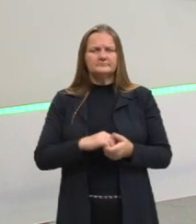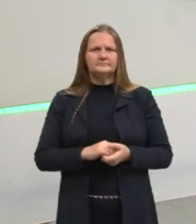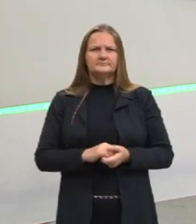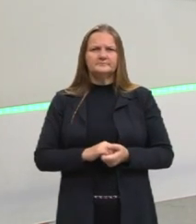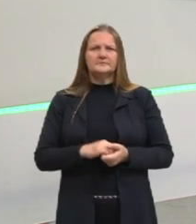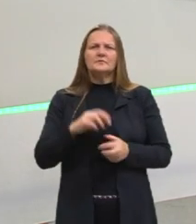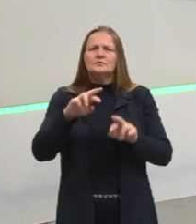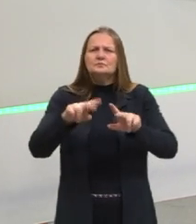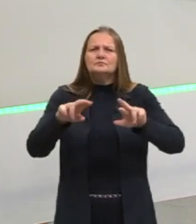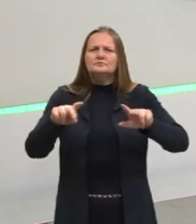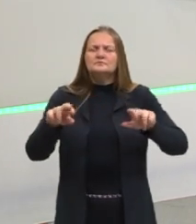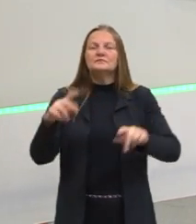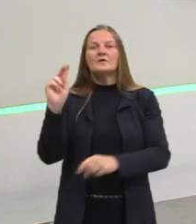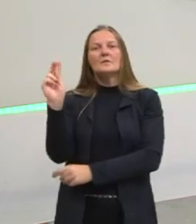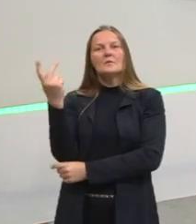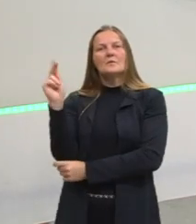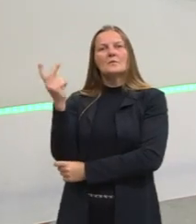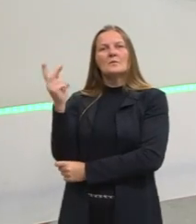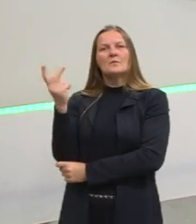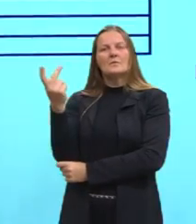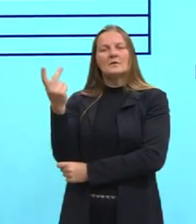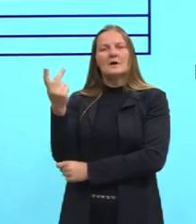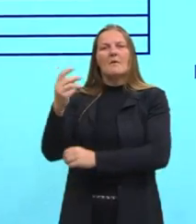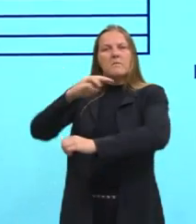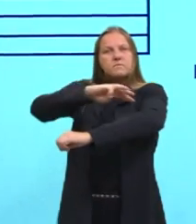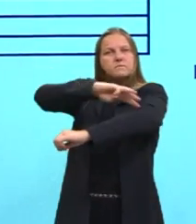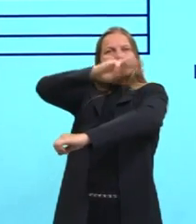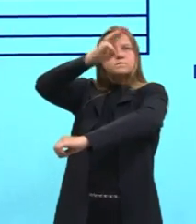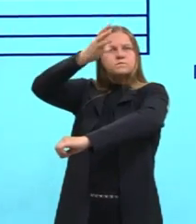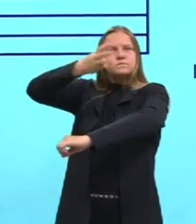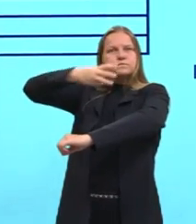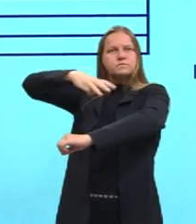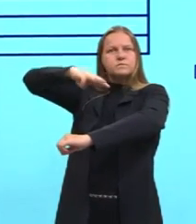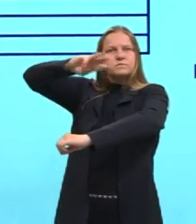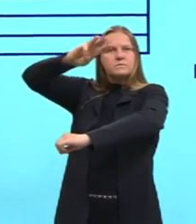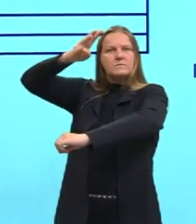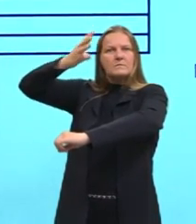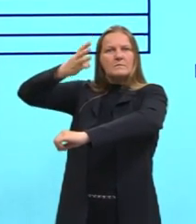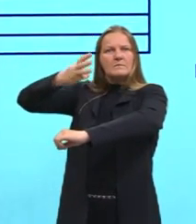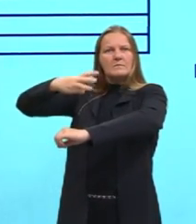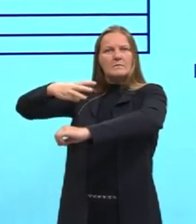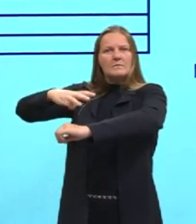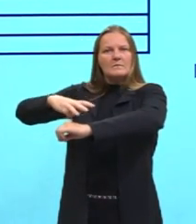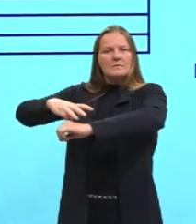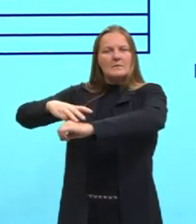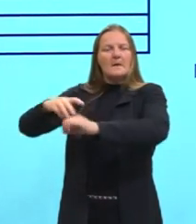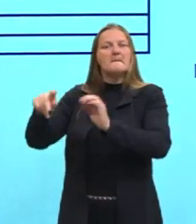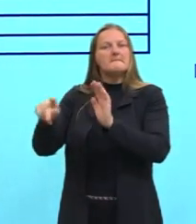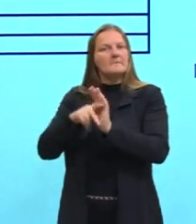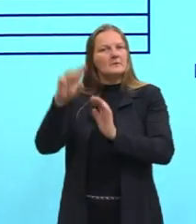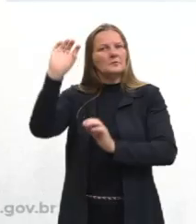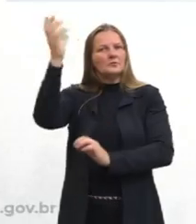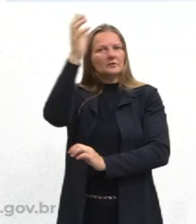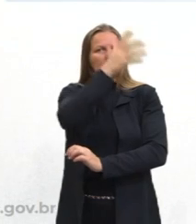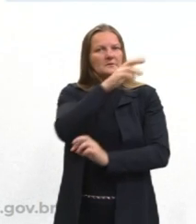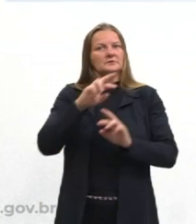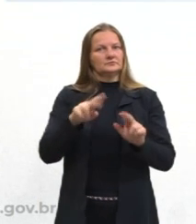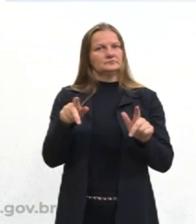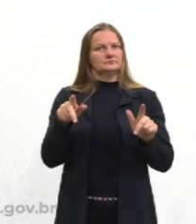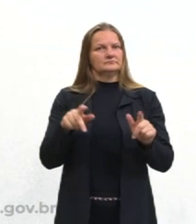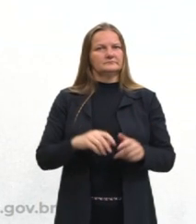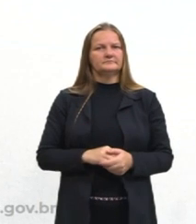diferente que é um h que é um grupo de montanha tá então ele tem o clima famoso clima de montanha Oi meninos e meninas